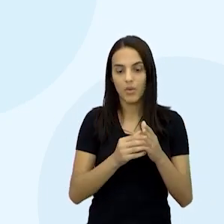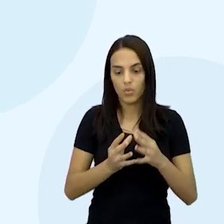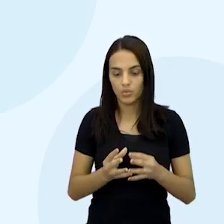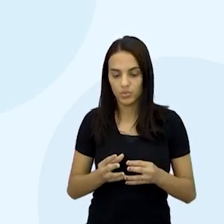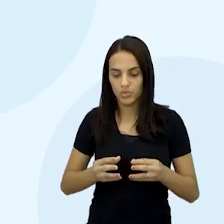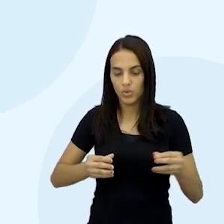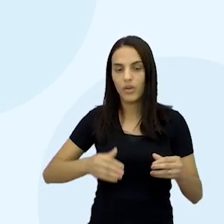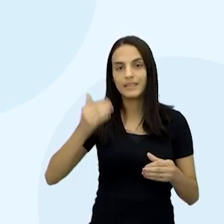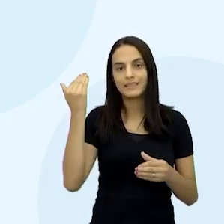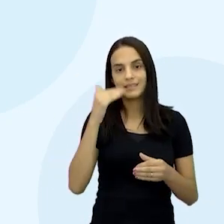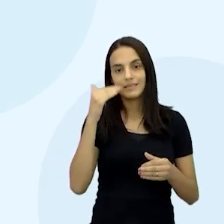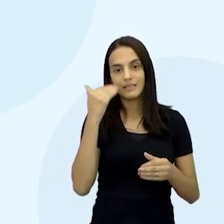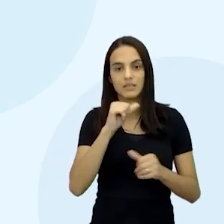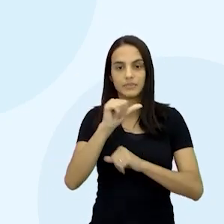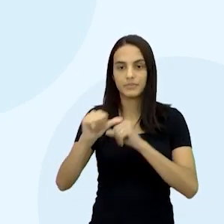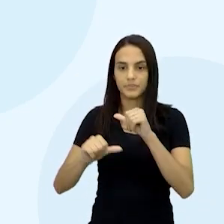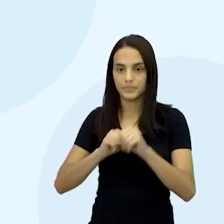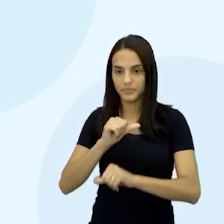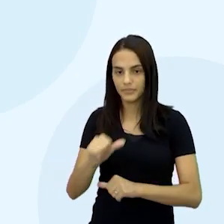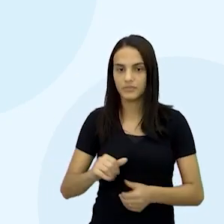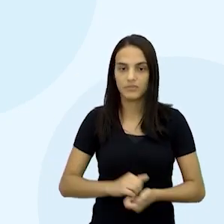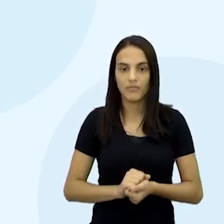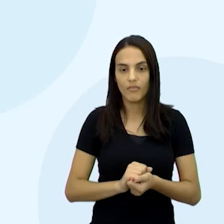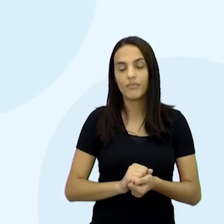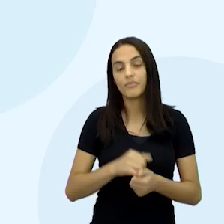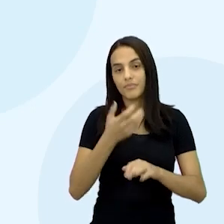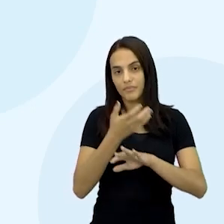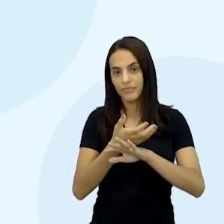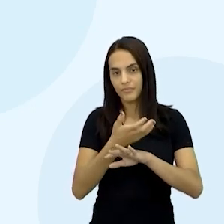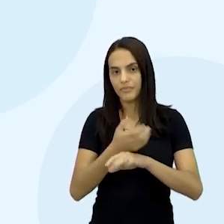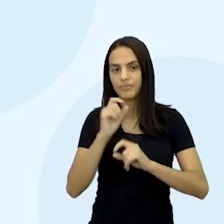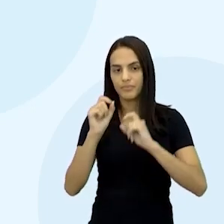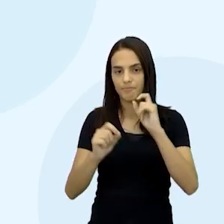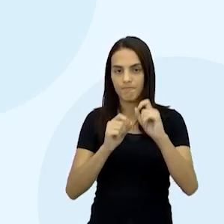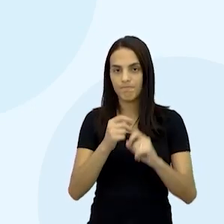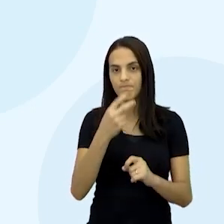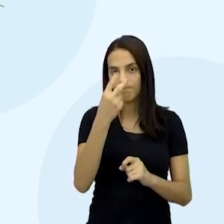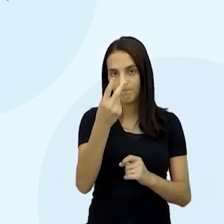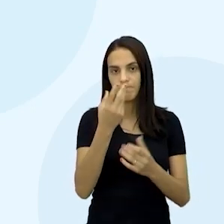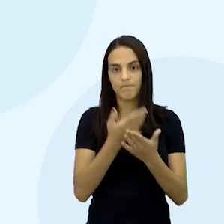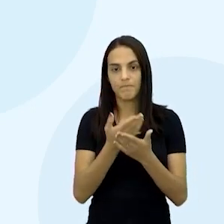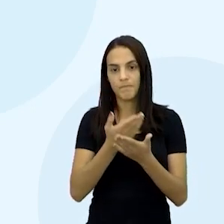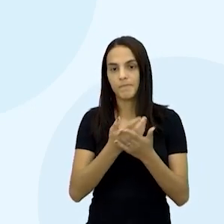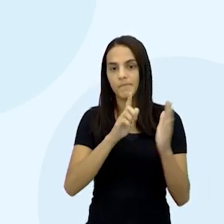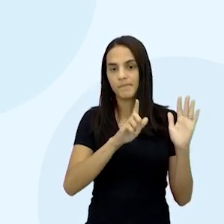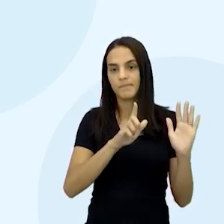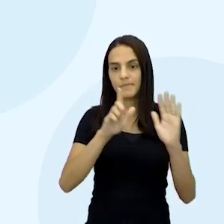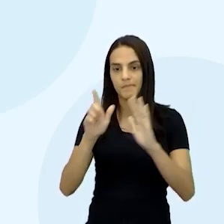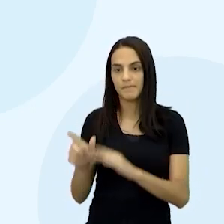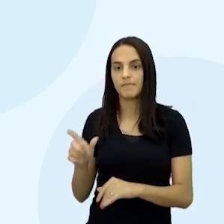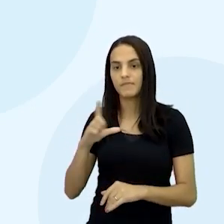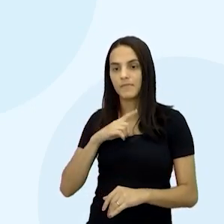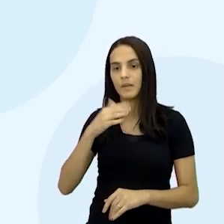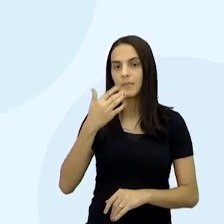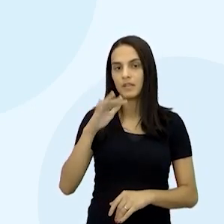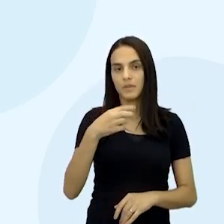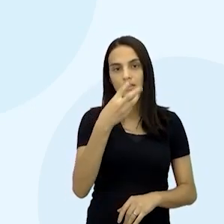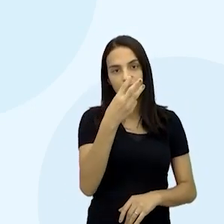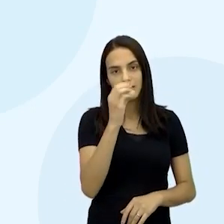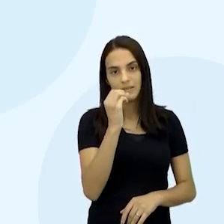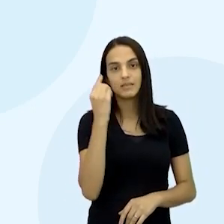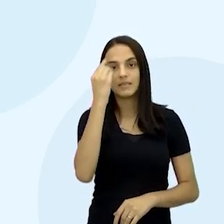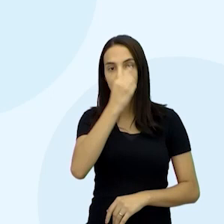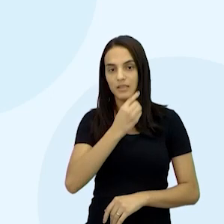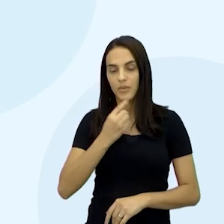entenda essa transformação. E esse componente aí, ele vai ser dado aí em 2 aulas semanais e vai ter uma duração aí de